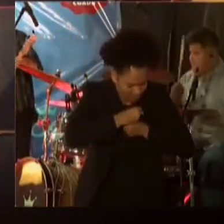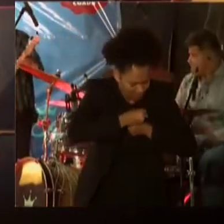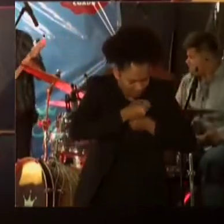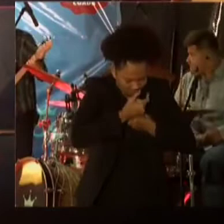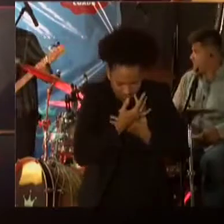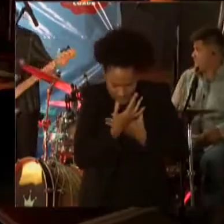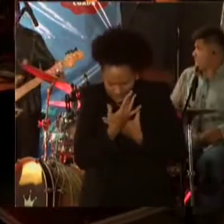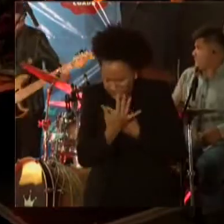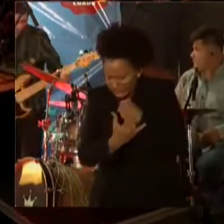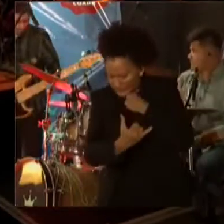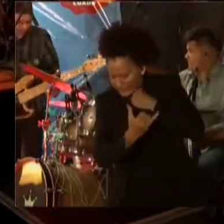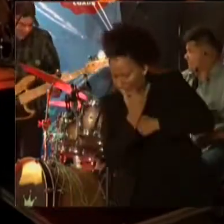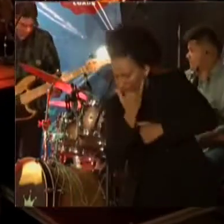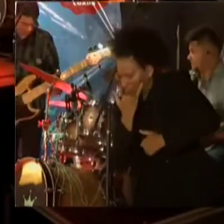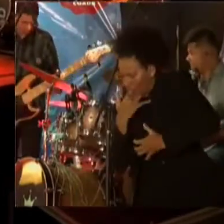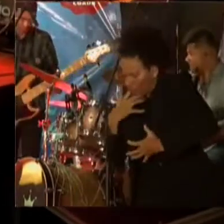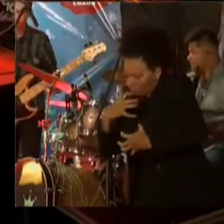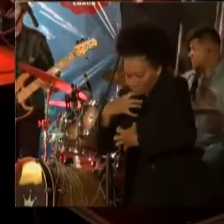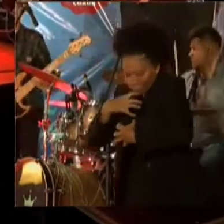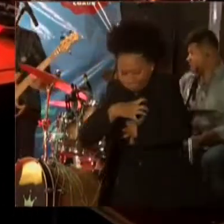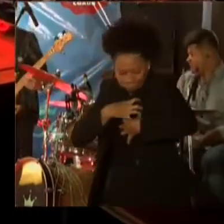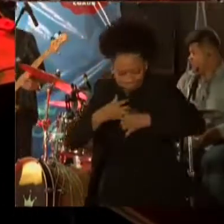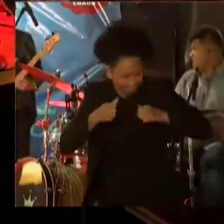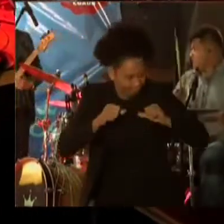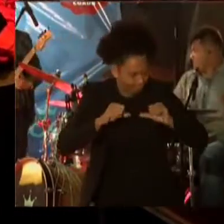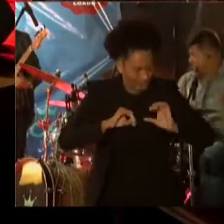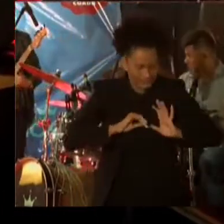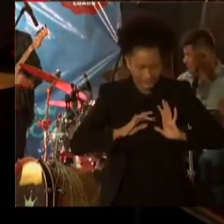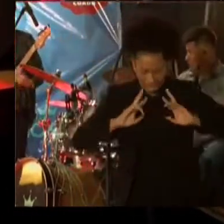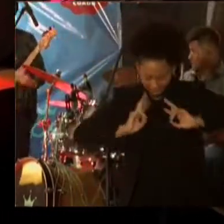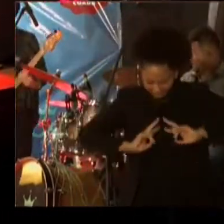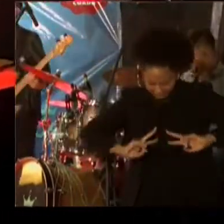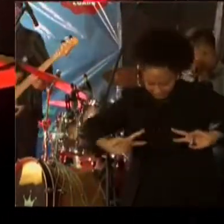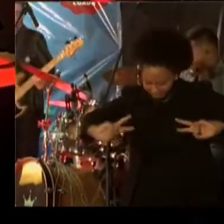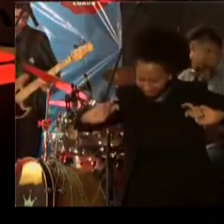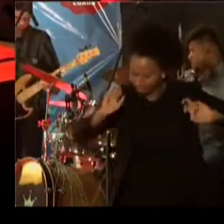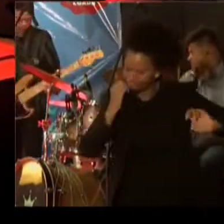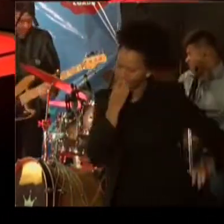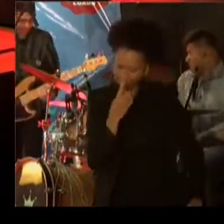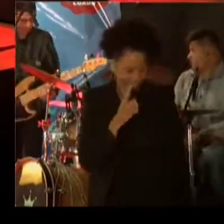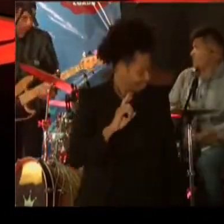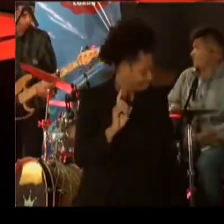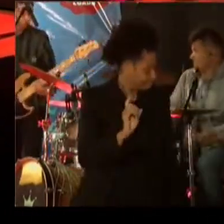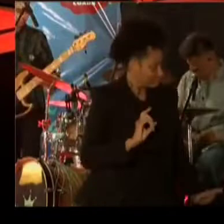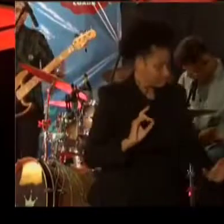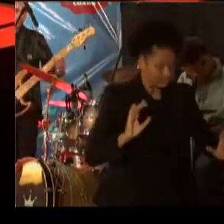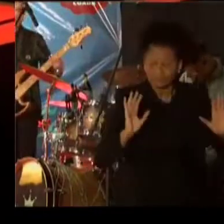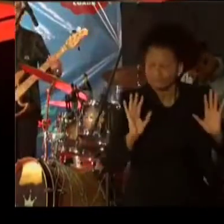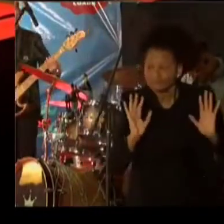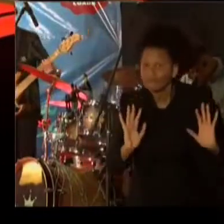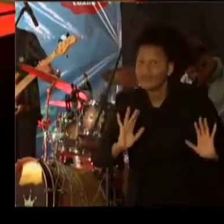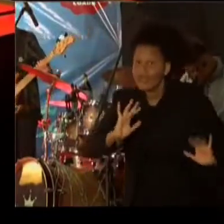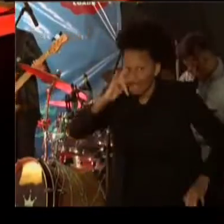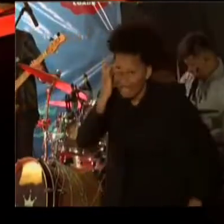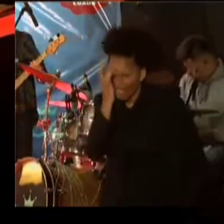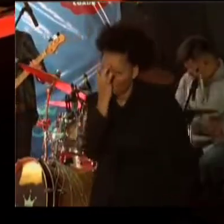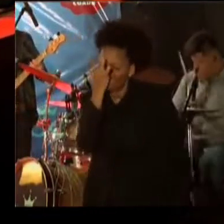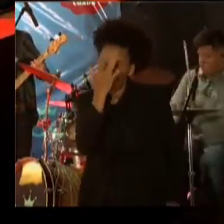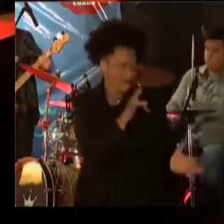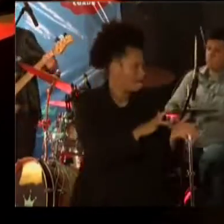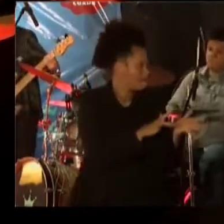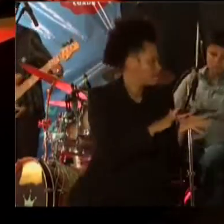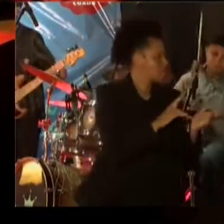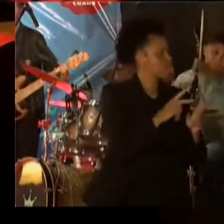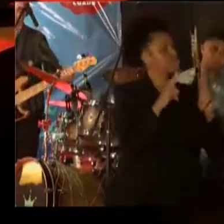nossos fracassos e reconhecer quando as coisas não vão bem. Oh! É fácil